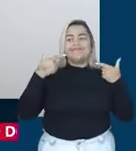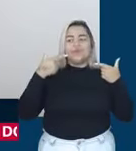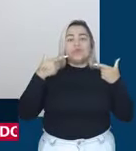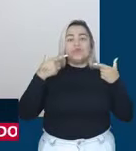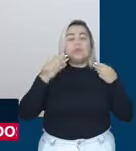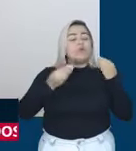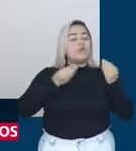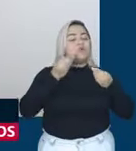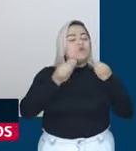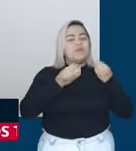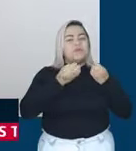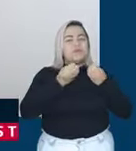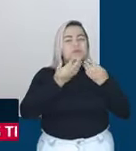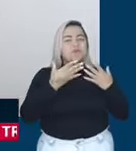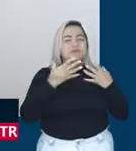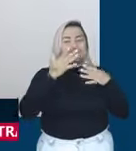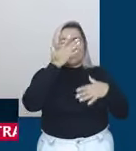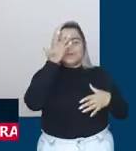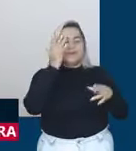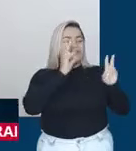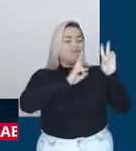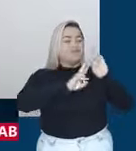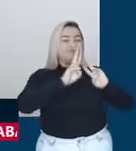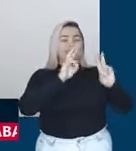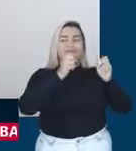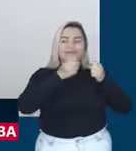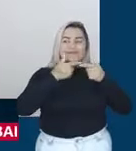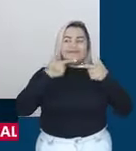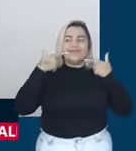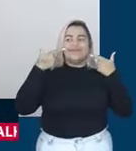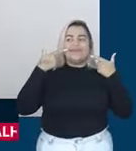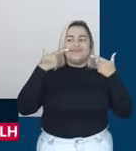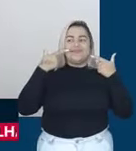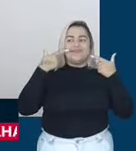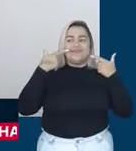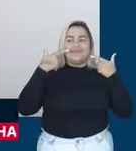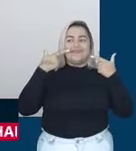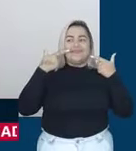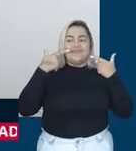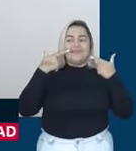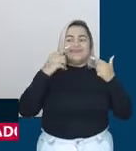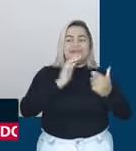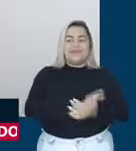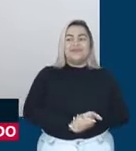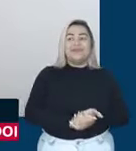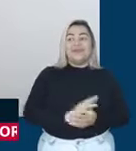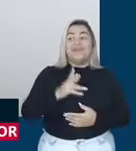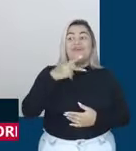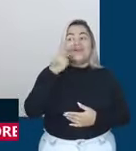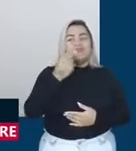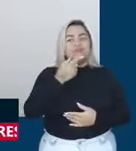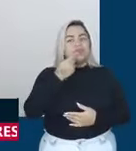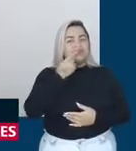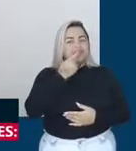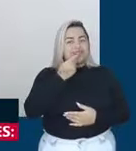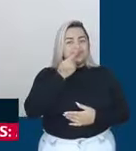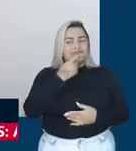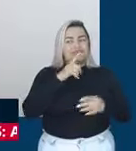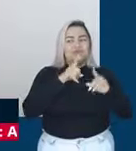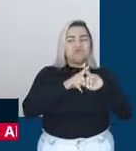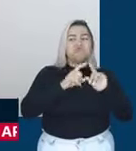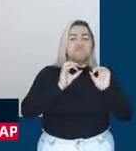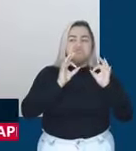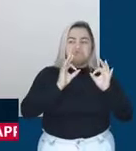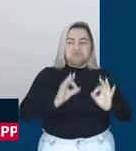as pessoas sorrindo e com os dentes, olha bem que eu tenho que falar, dos dentes, né, no devido